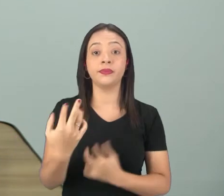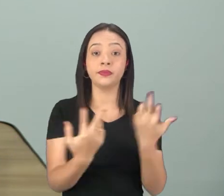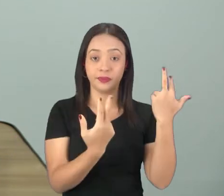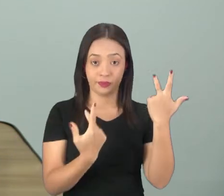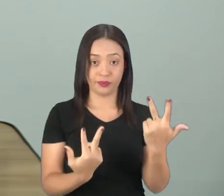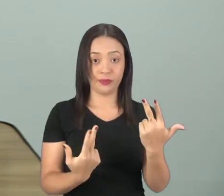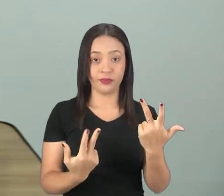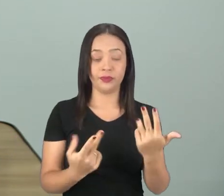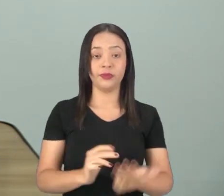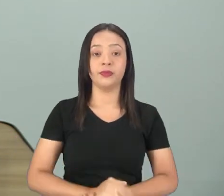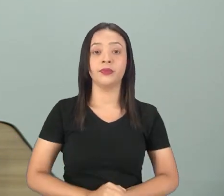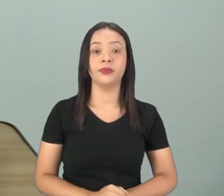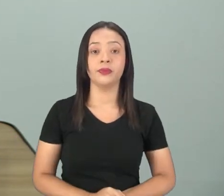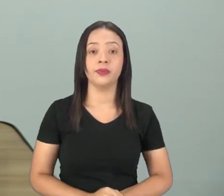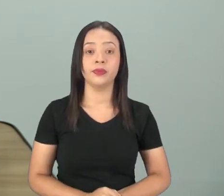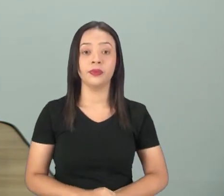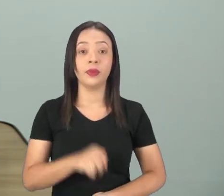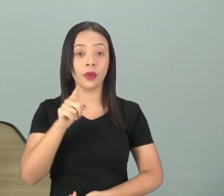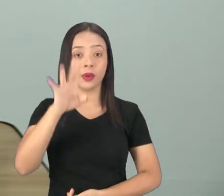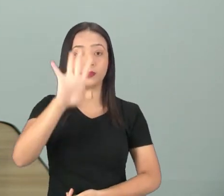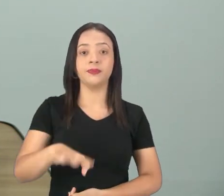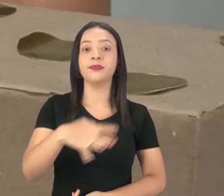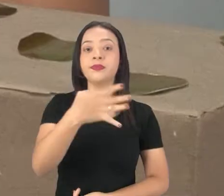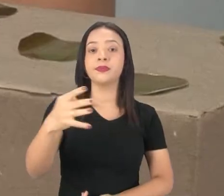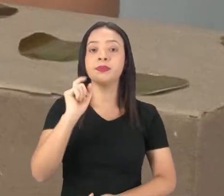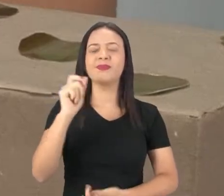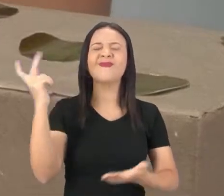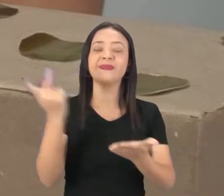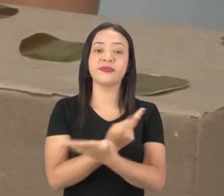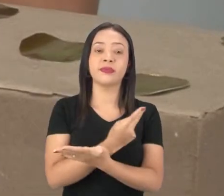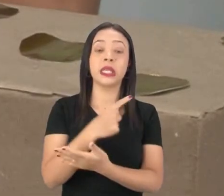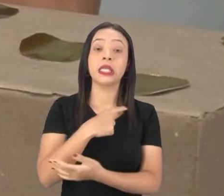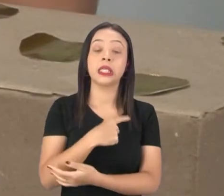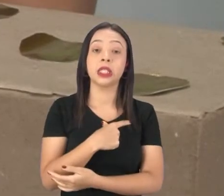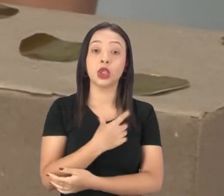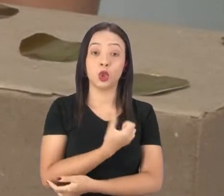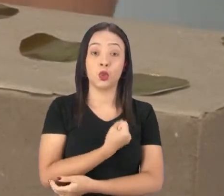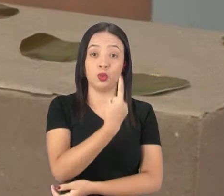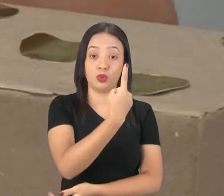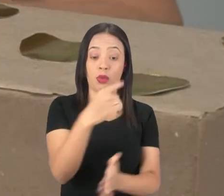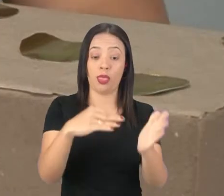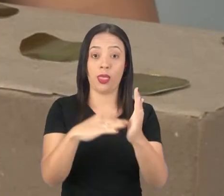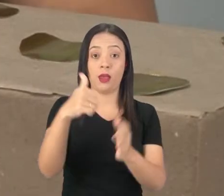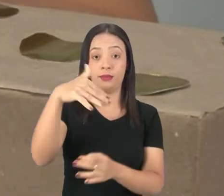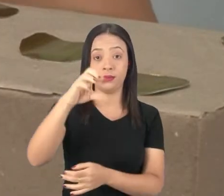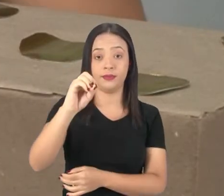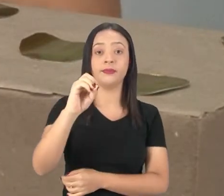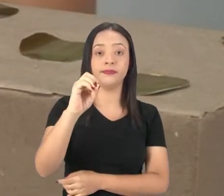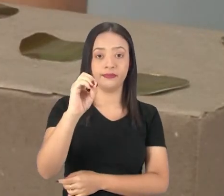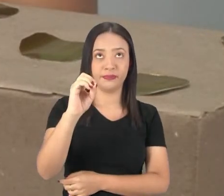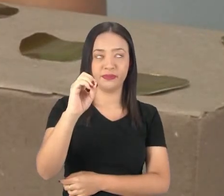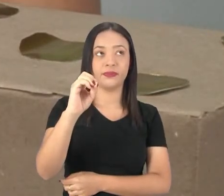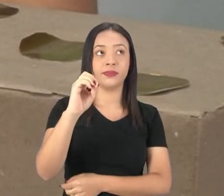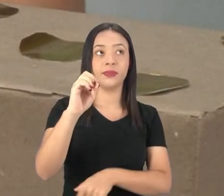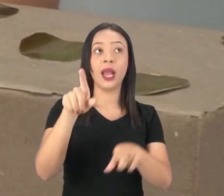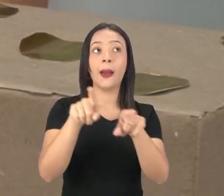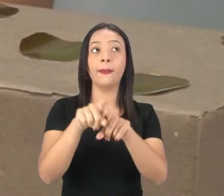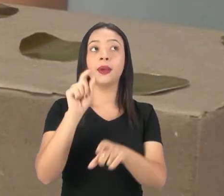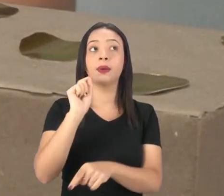aí, tá? Essa tabela, o que acontece? Vocês veem que tem uma numeração de 1 a 10, tá? E tem